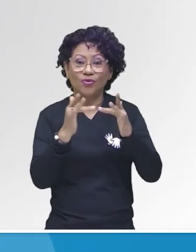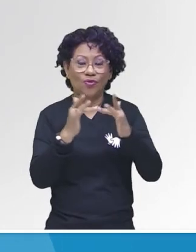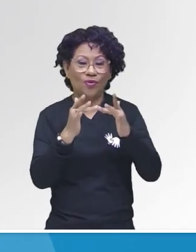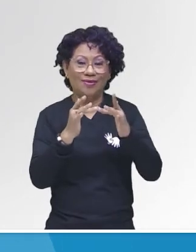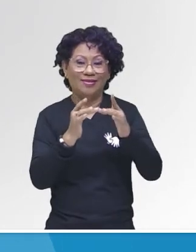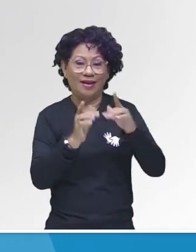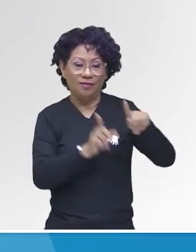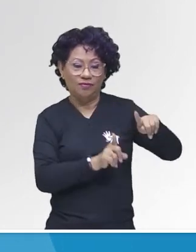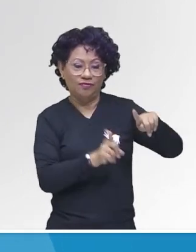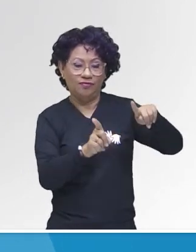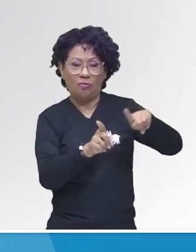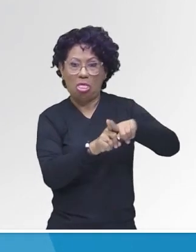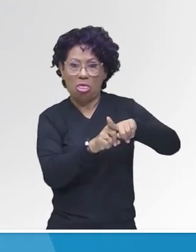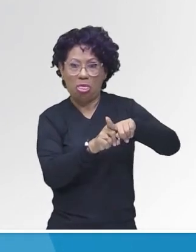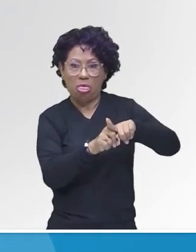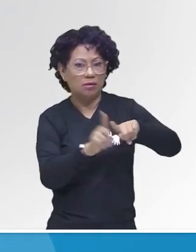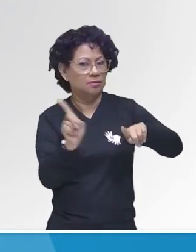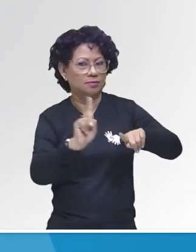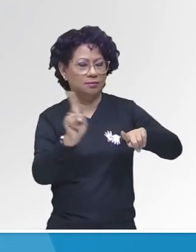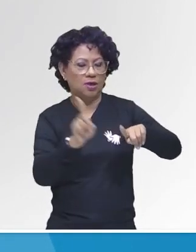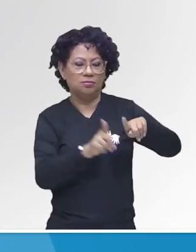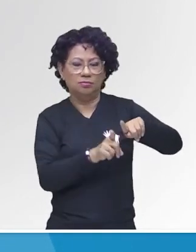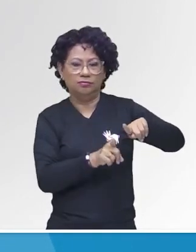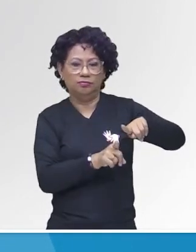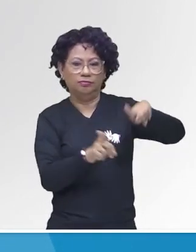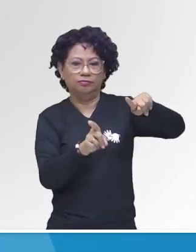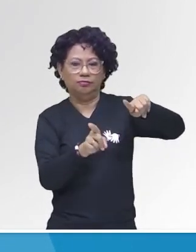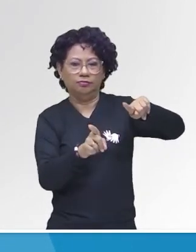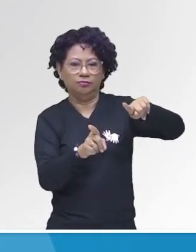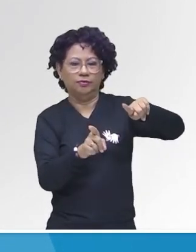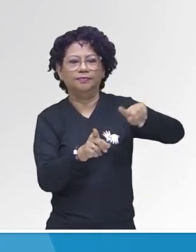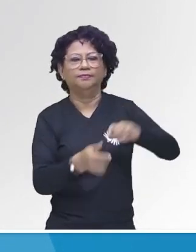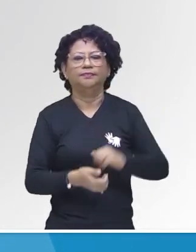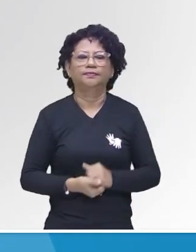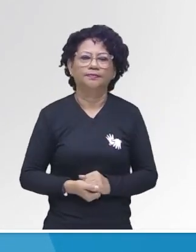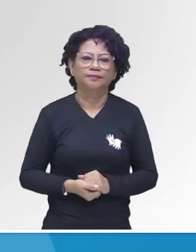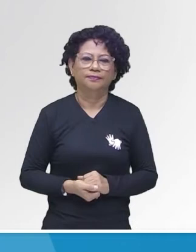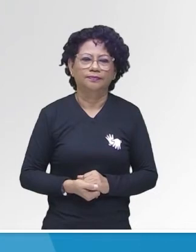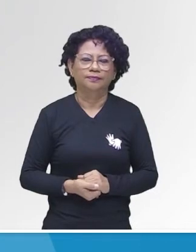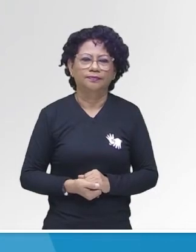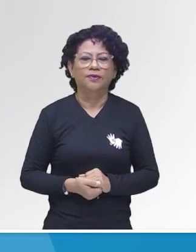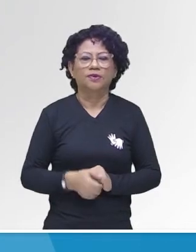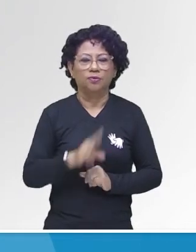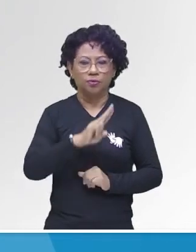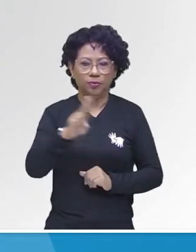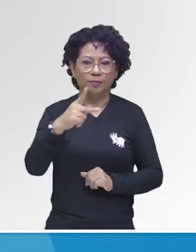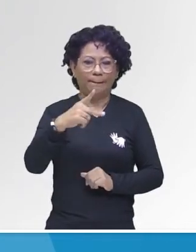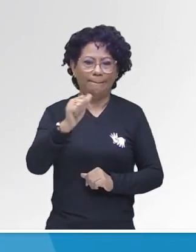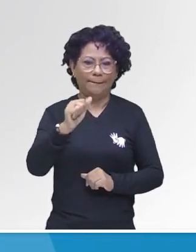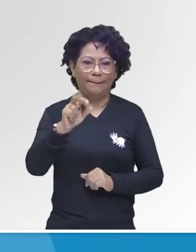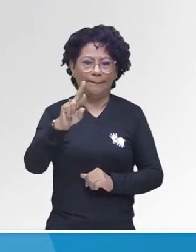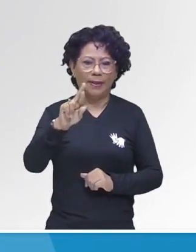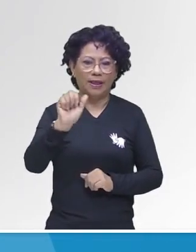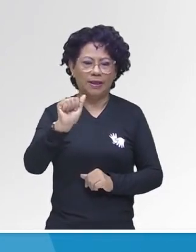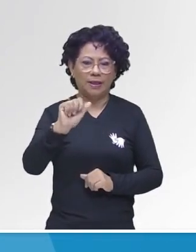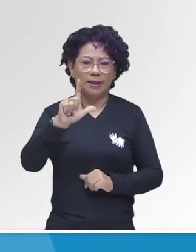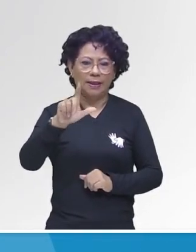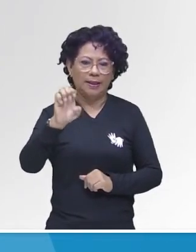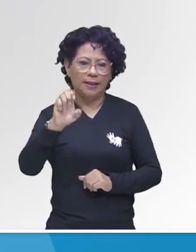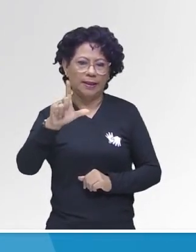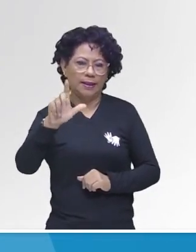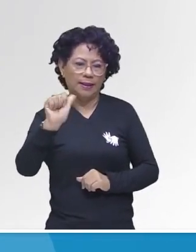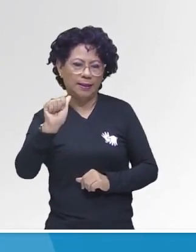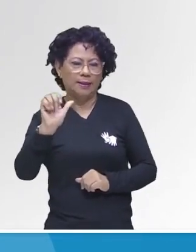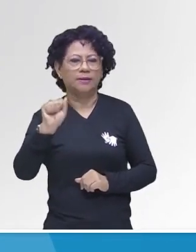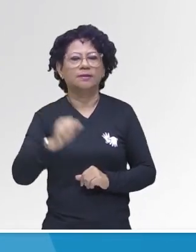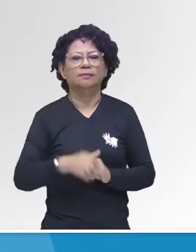aí a nossa terceira situação, né, que são as retas paralelas, tá bom? Então, são essas três posições, tá? Ou elas são coincidentes,